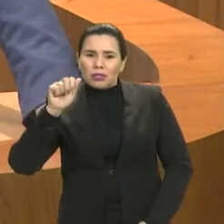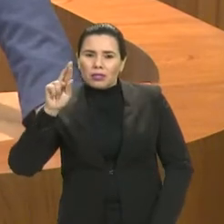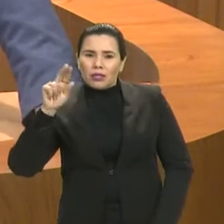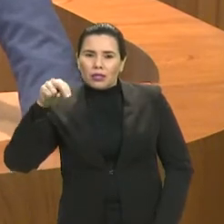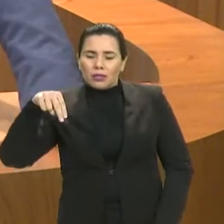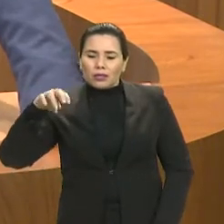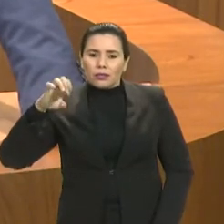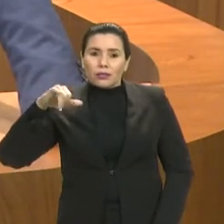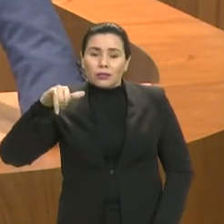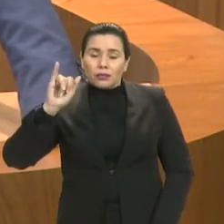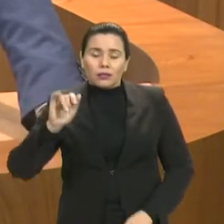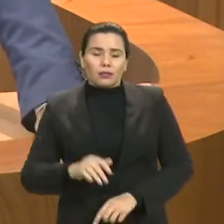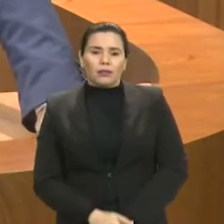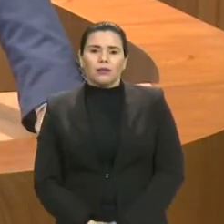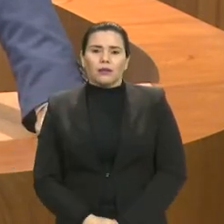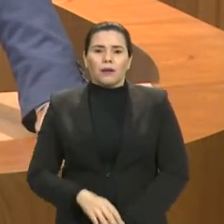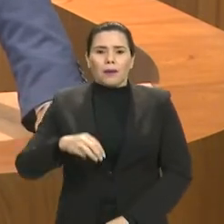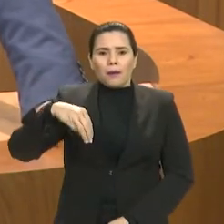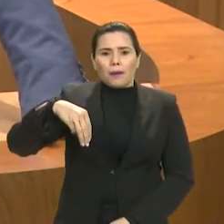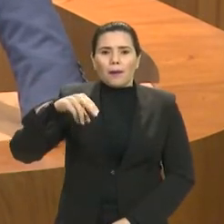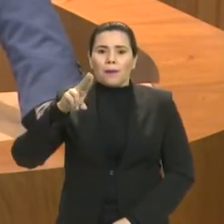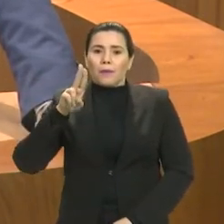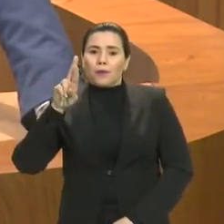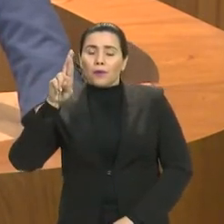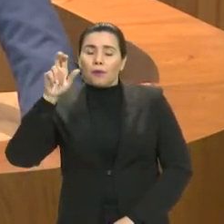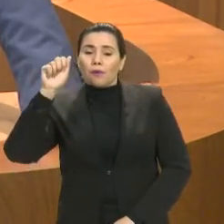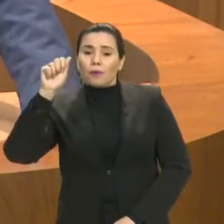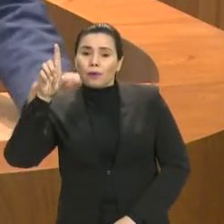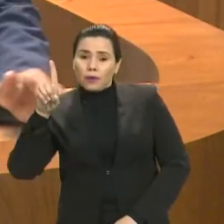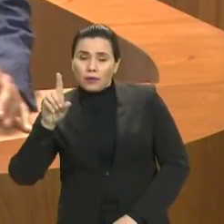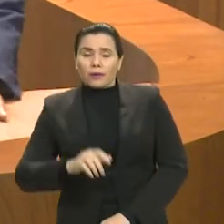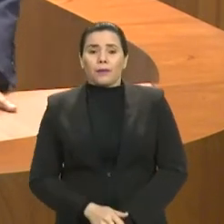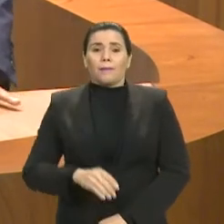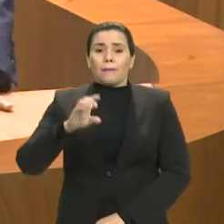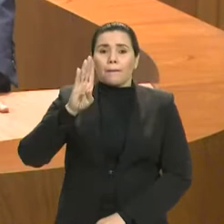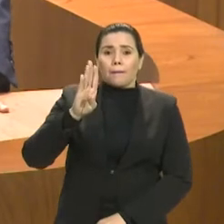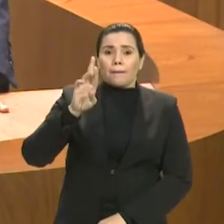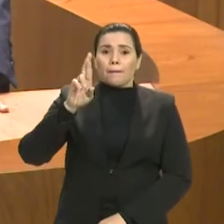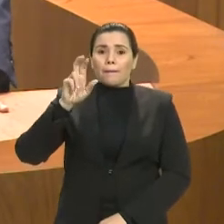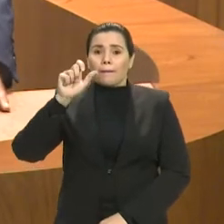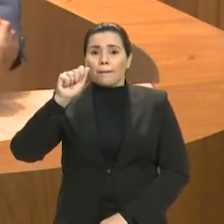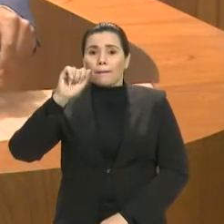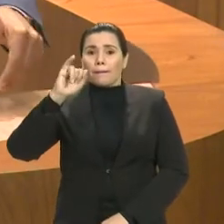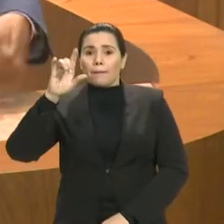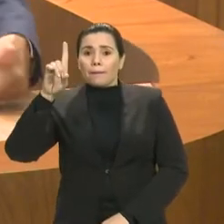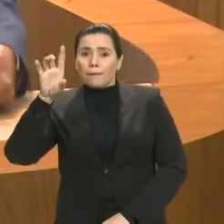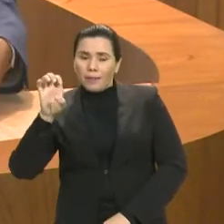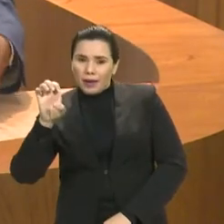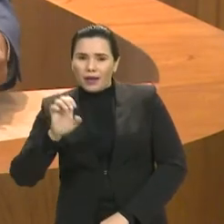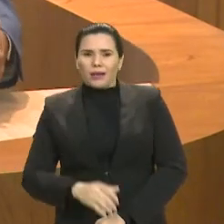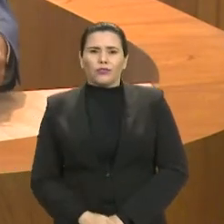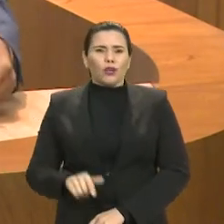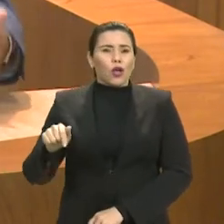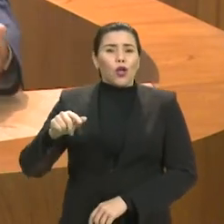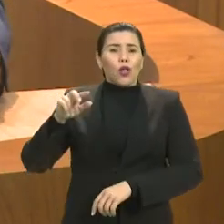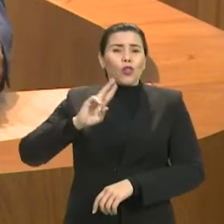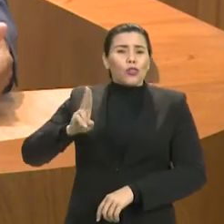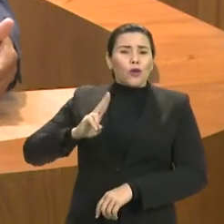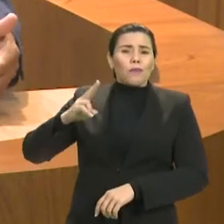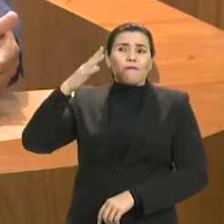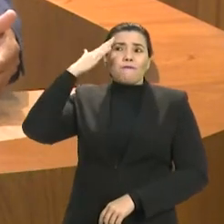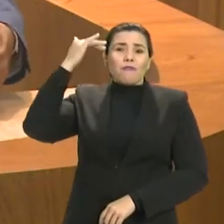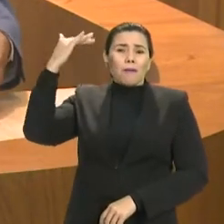é Braide, não tem sobrenome na política. O deputado Hélio do Curso tem um trabalho